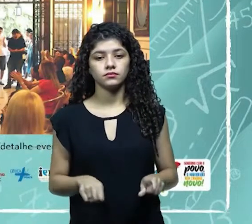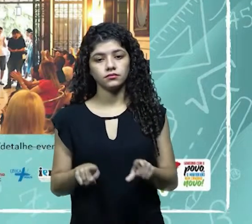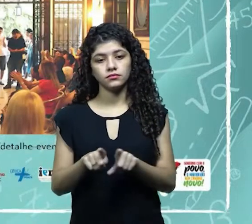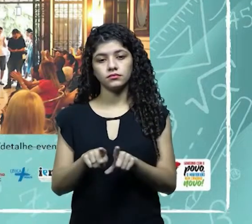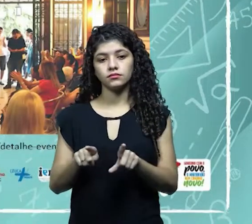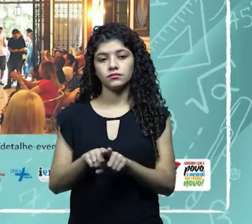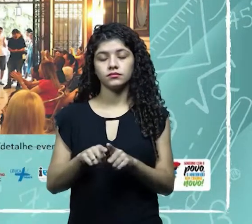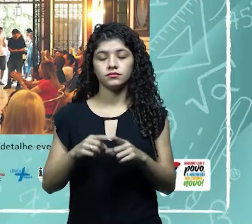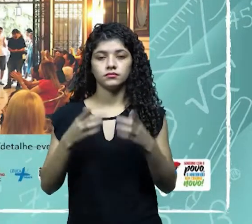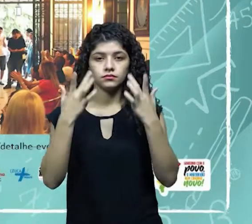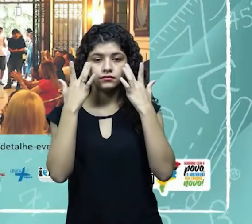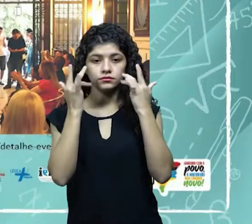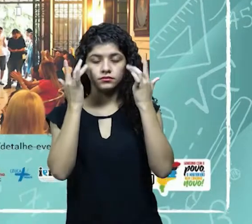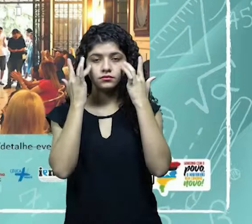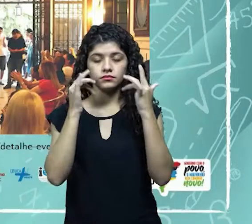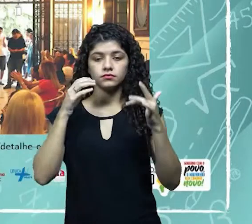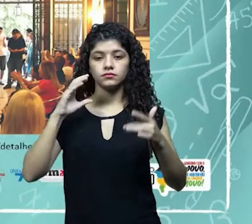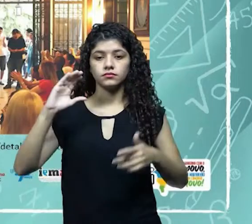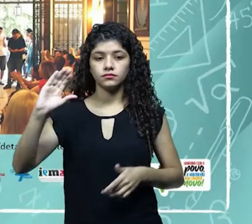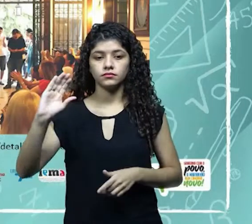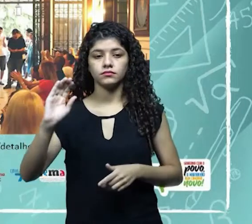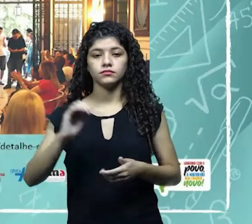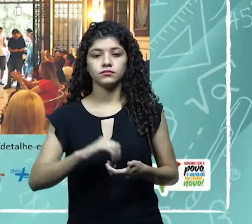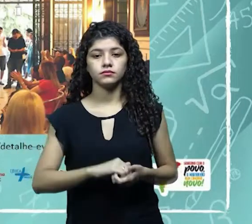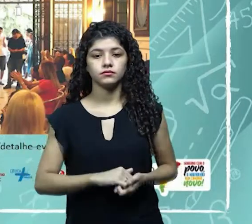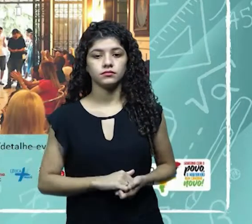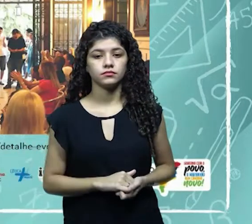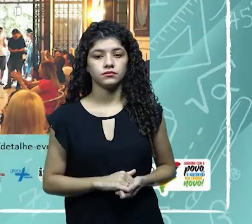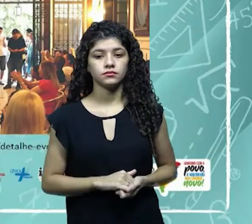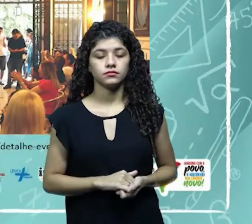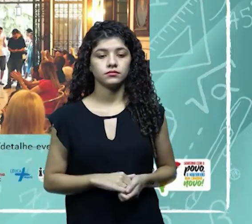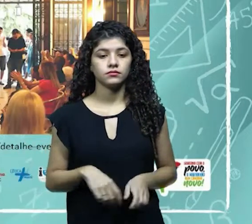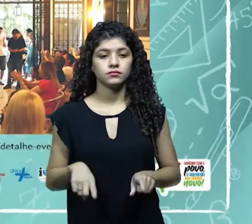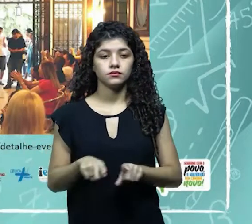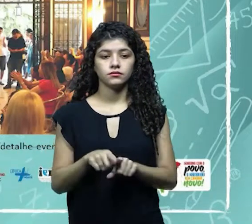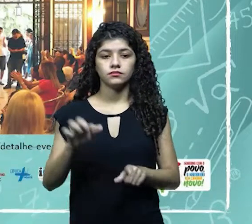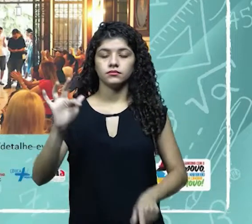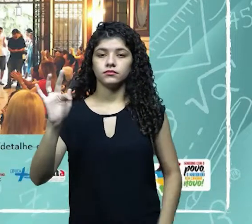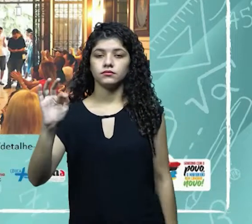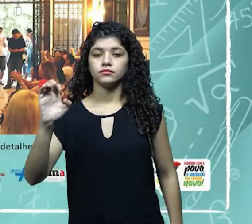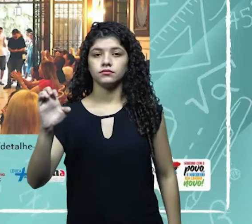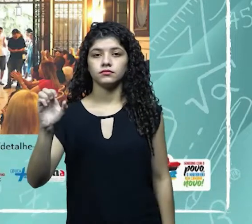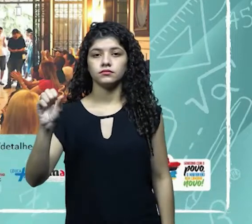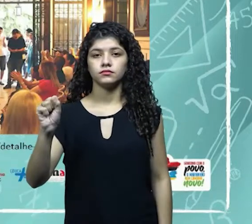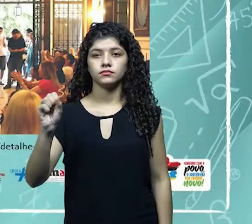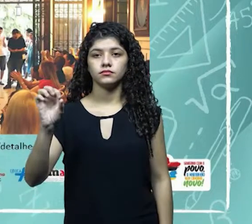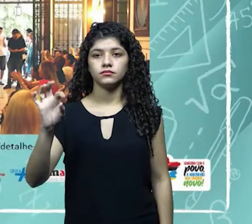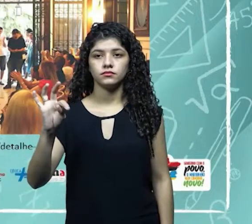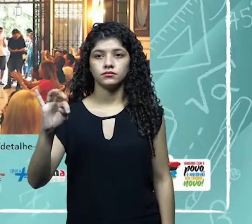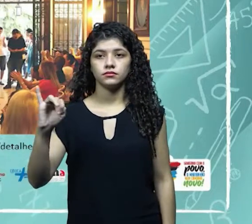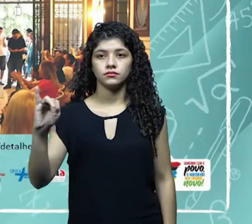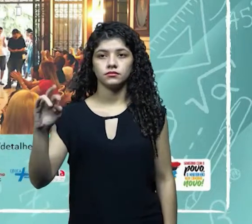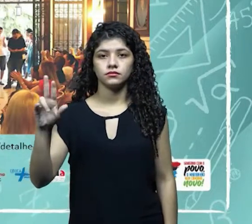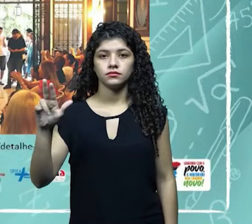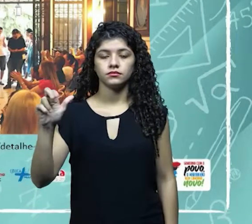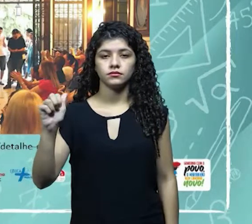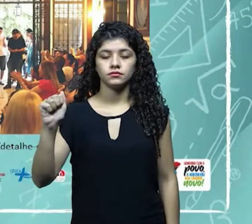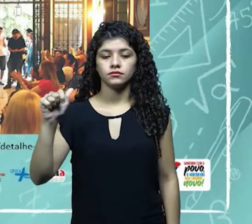bom então vamos lá os eventos artísticos culturais o festival